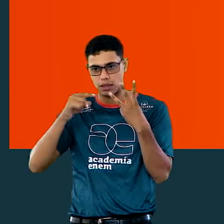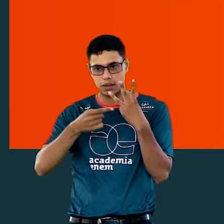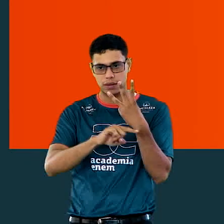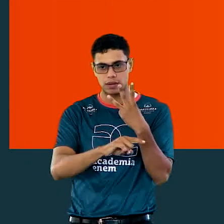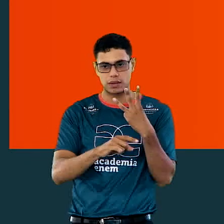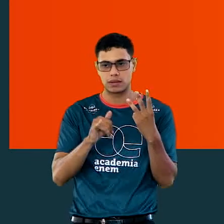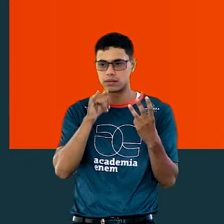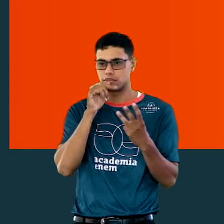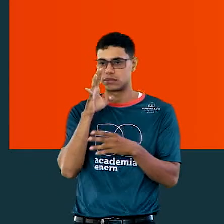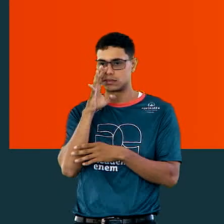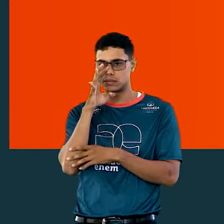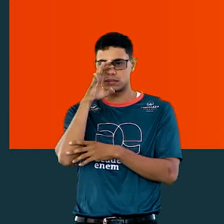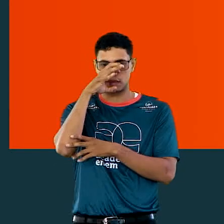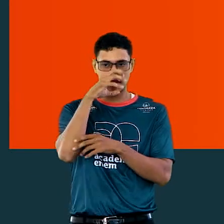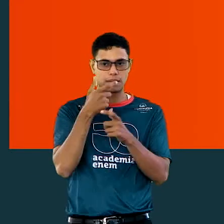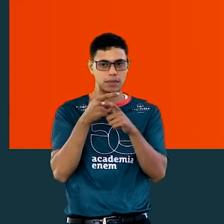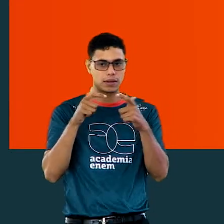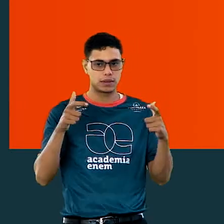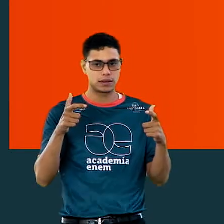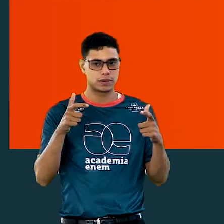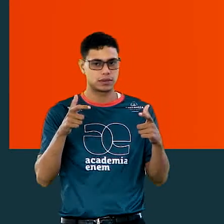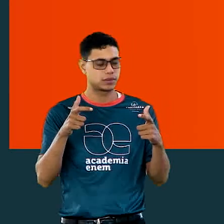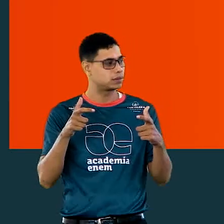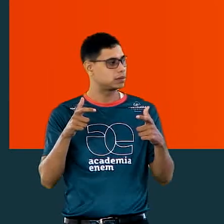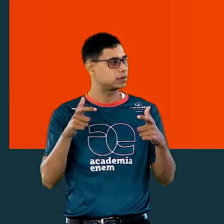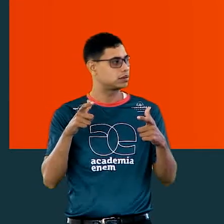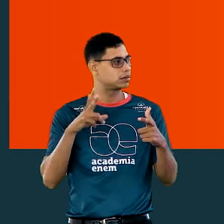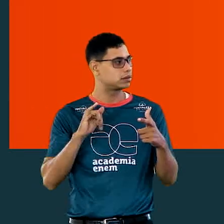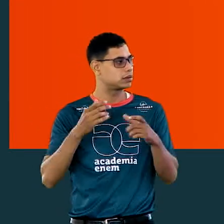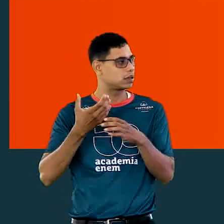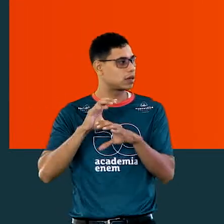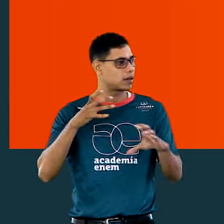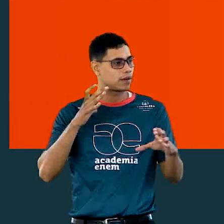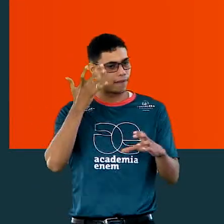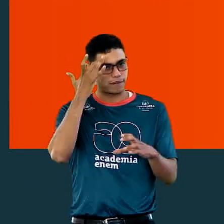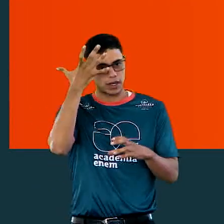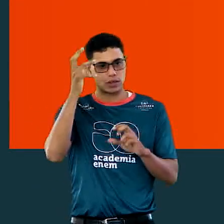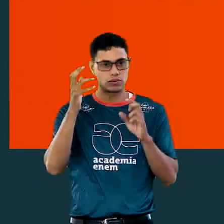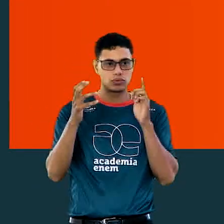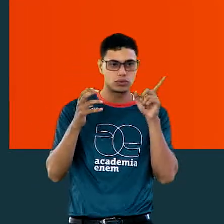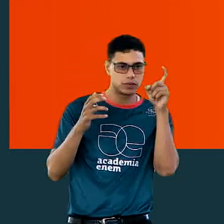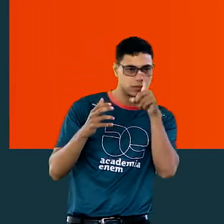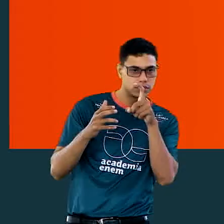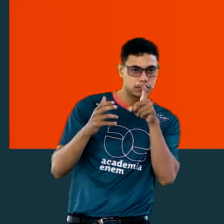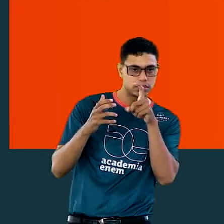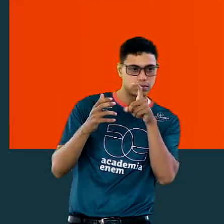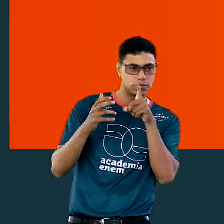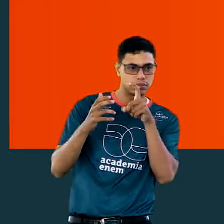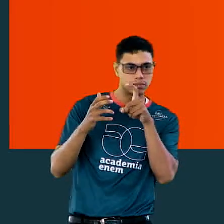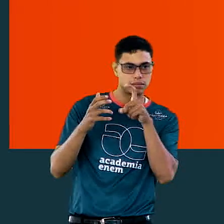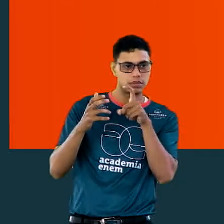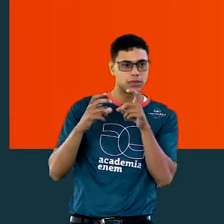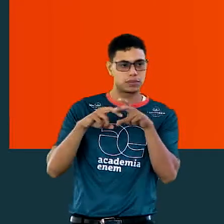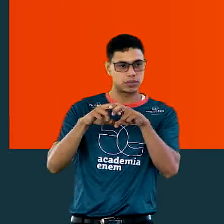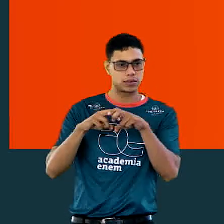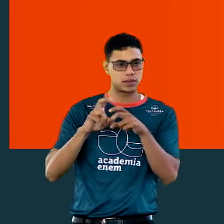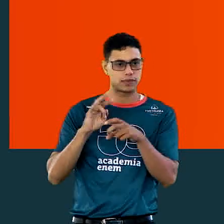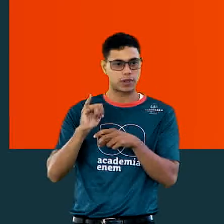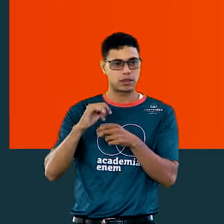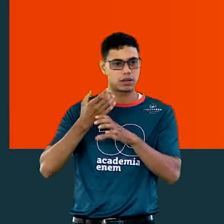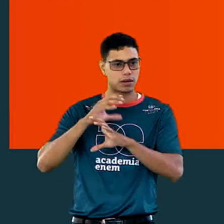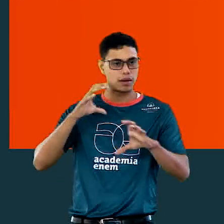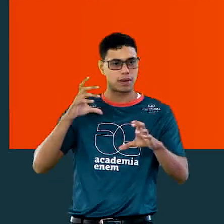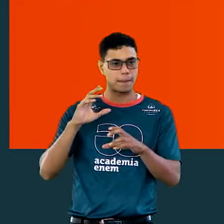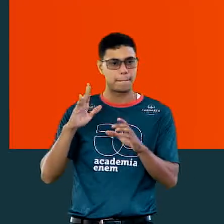E se a resistência for maior, as cargas vão passar mais fácil ou mais difícil? Então eu terei mais cargas ou menos